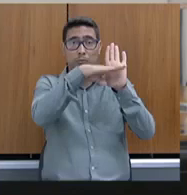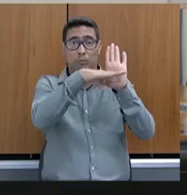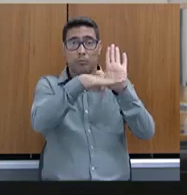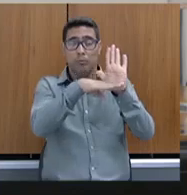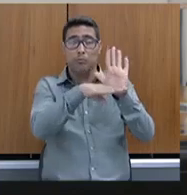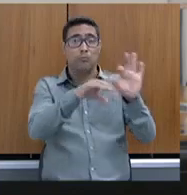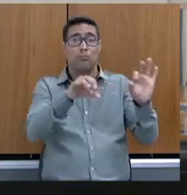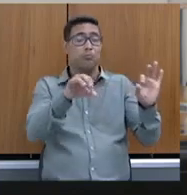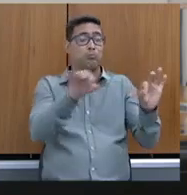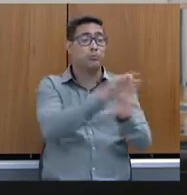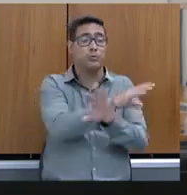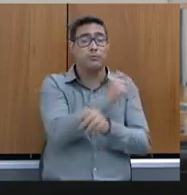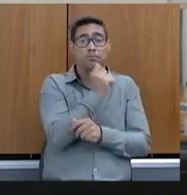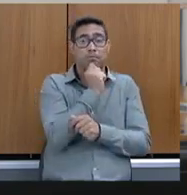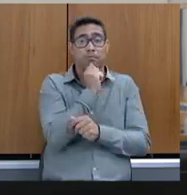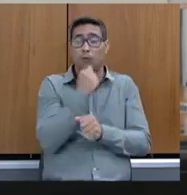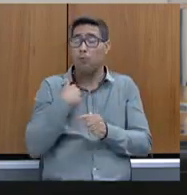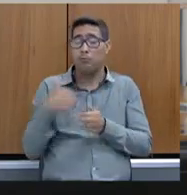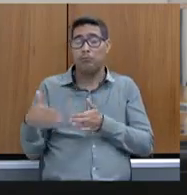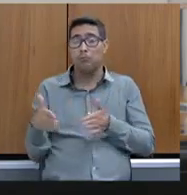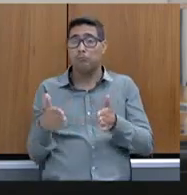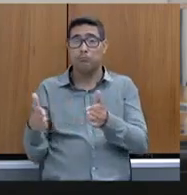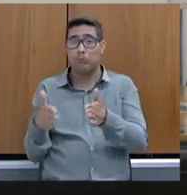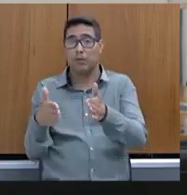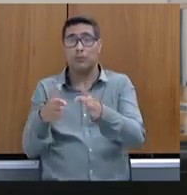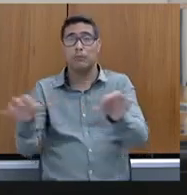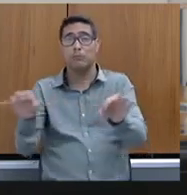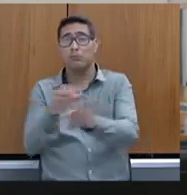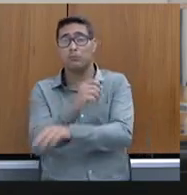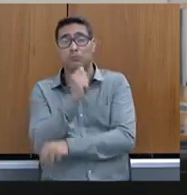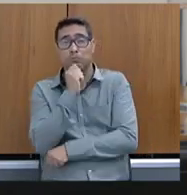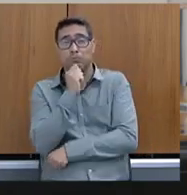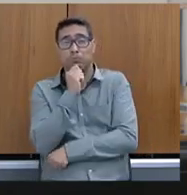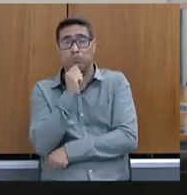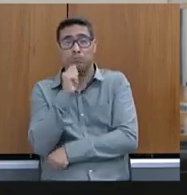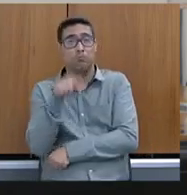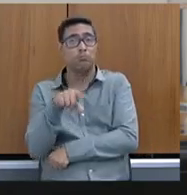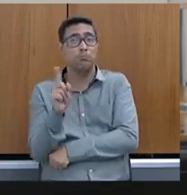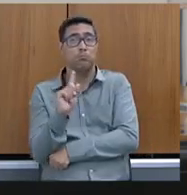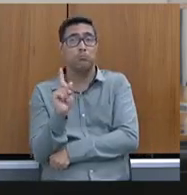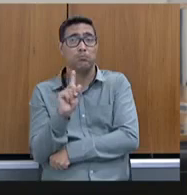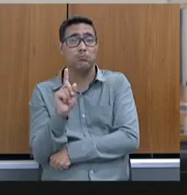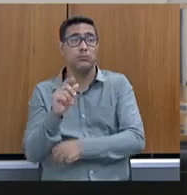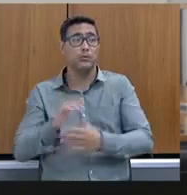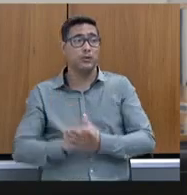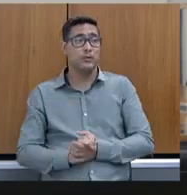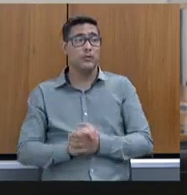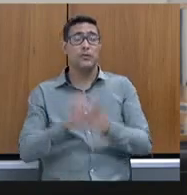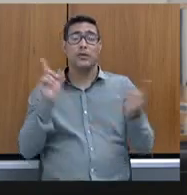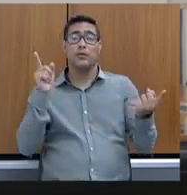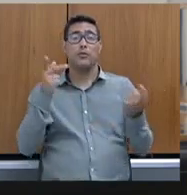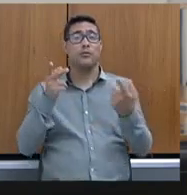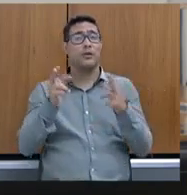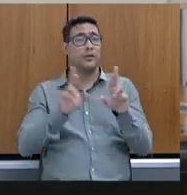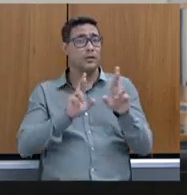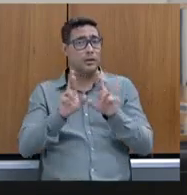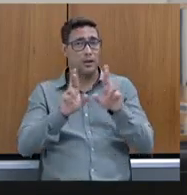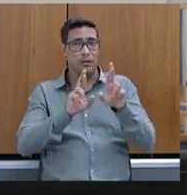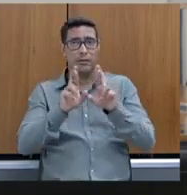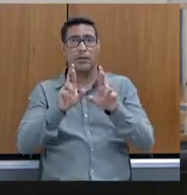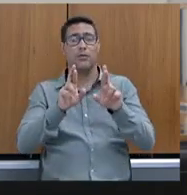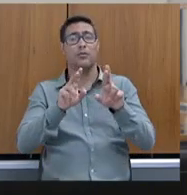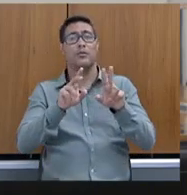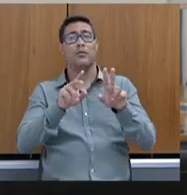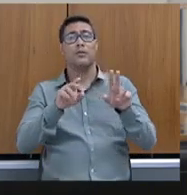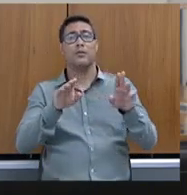pronto e com referência a trilhar Sobretudo com relação a classe